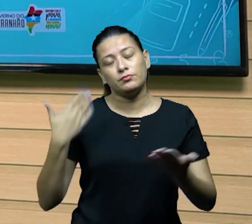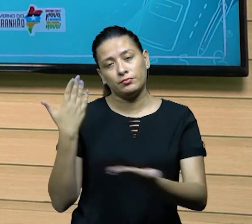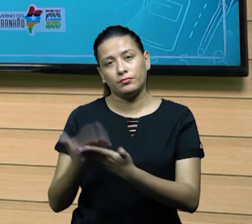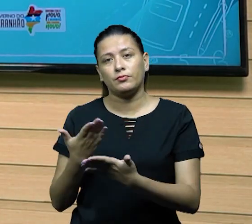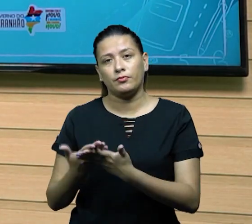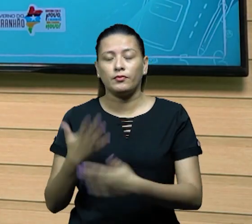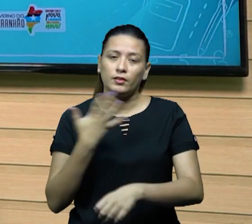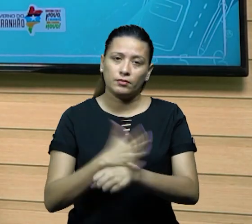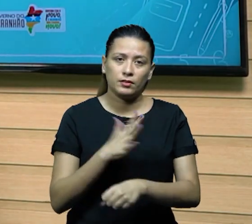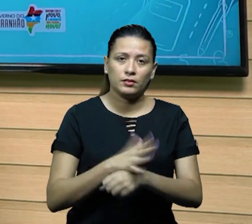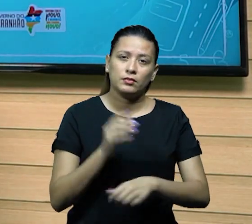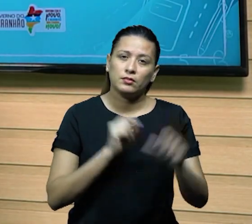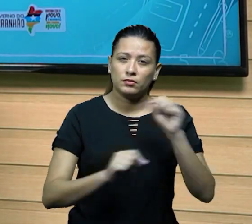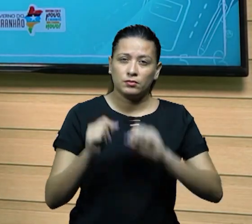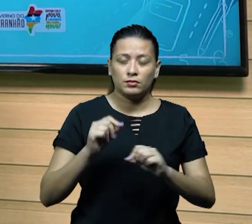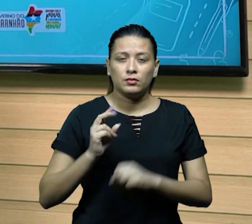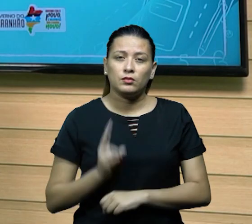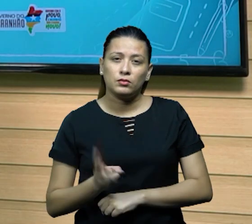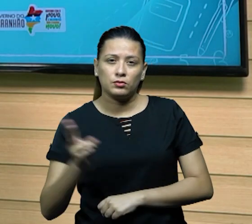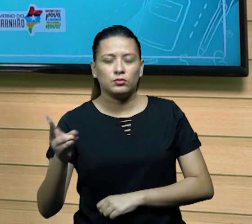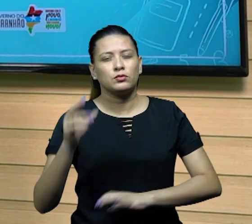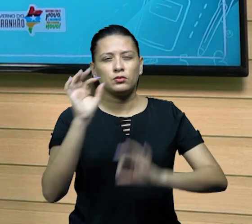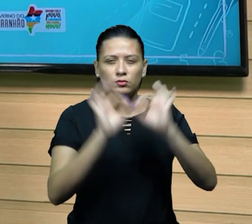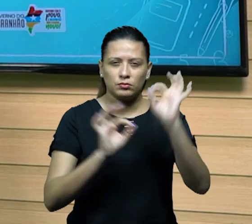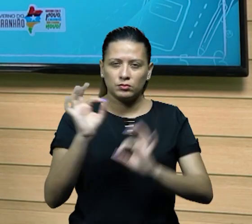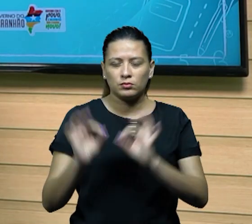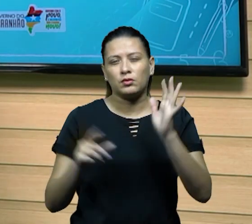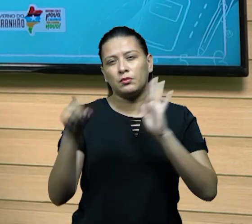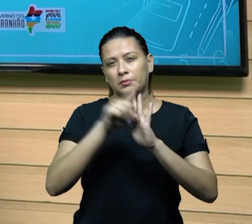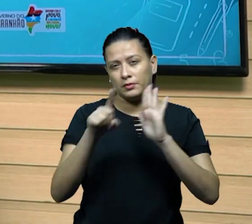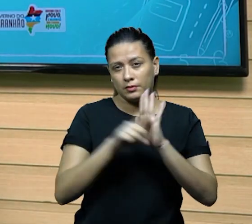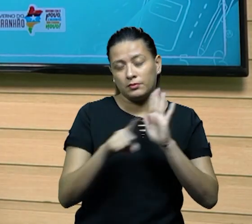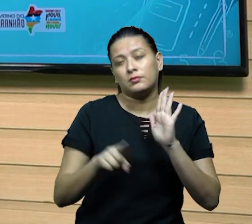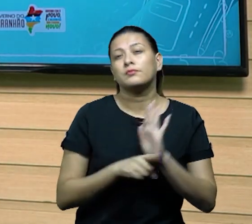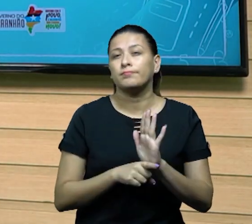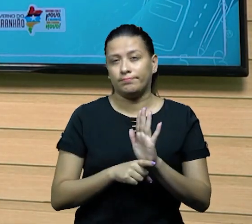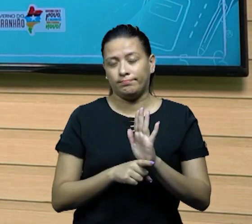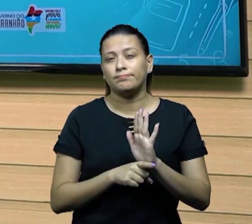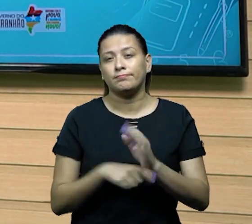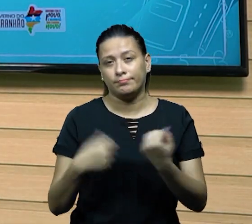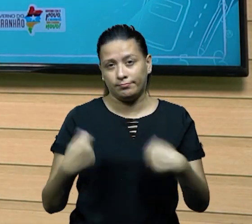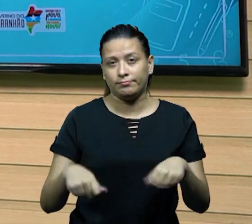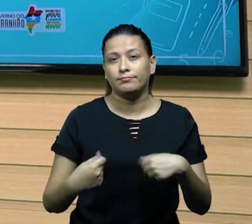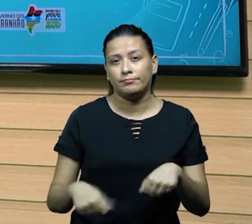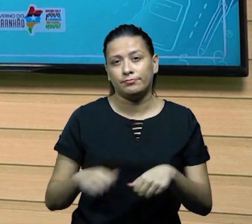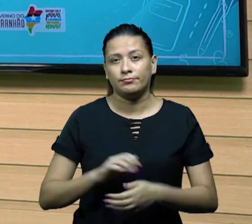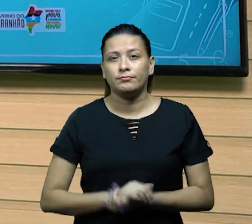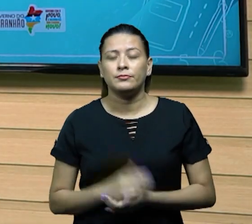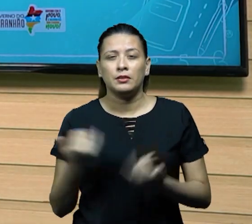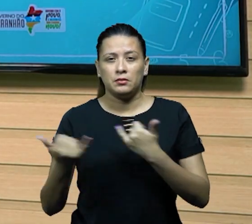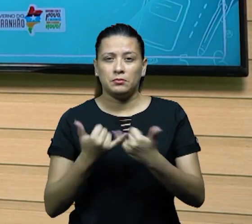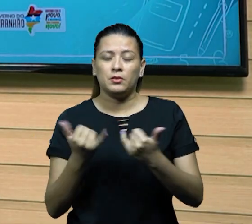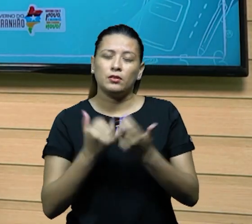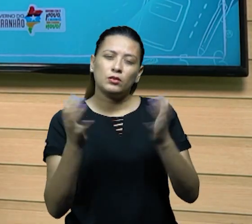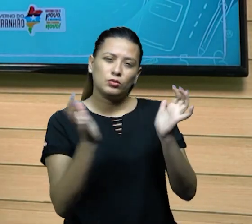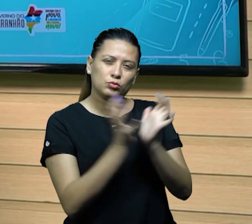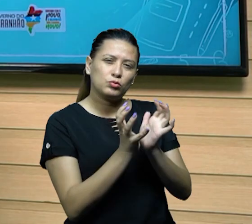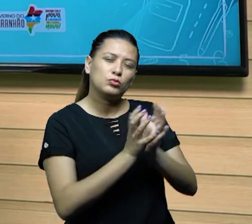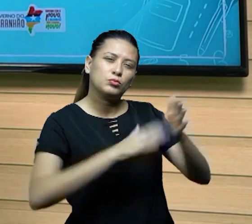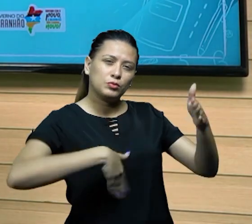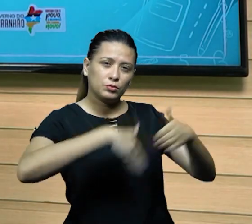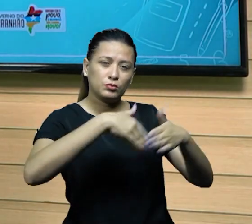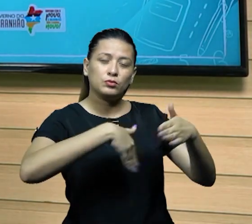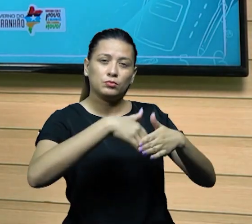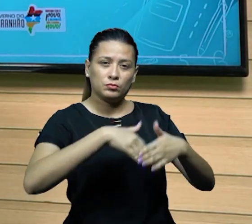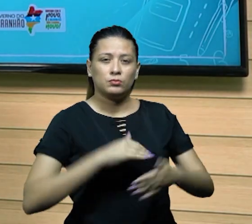aula que você precisa treinar de forma contínua, de forma planejada, não de forma aleatória. É mais ou menos como se fosse um time de futebol, só